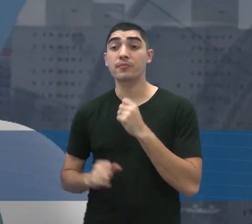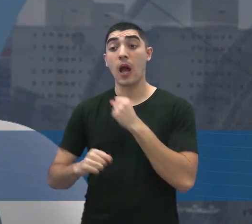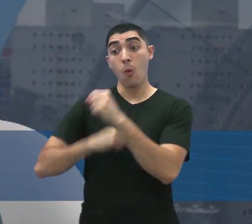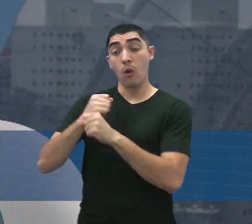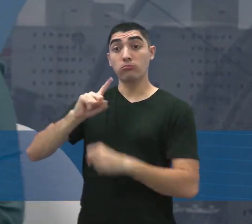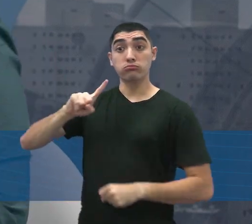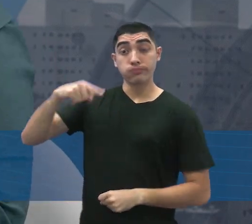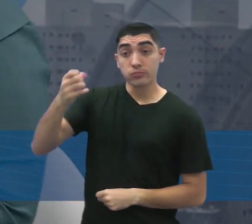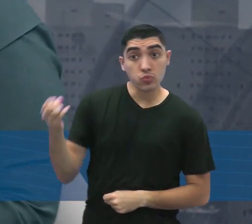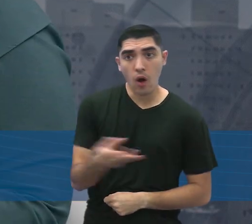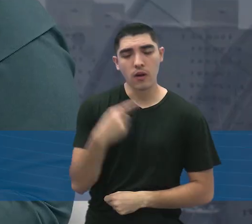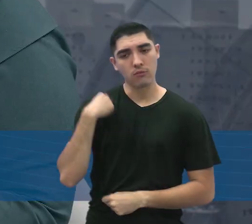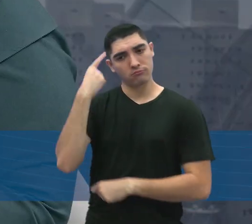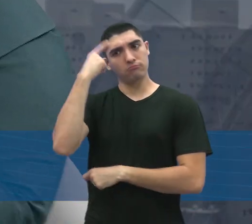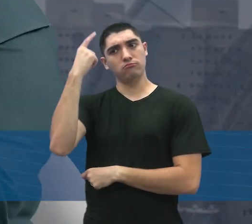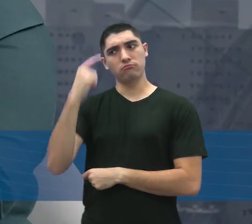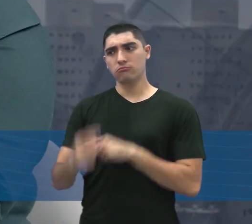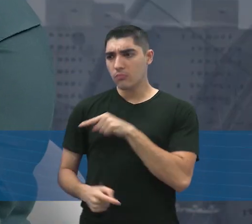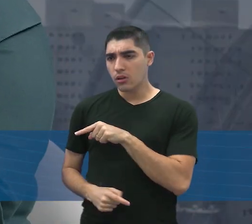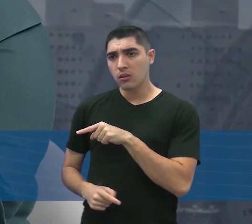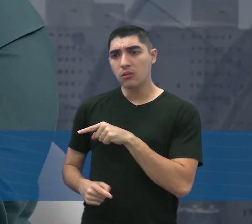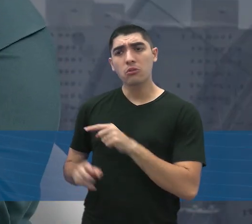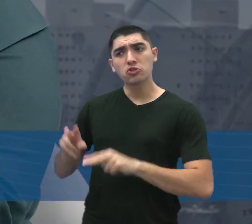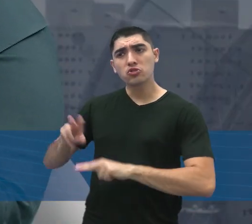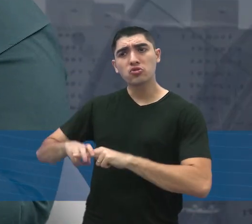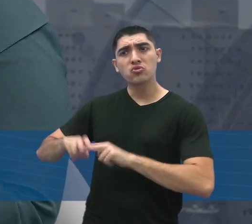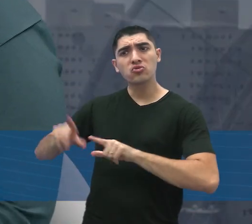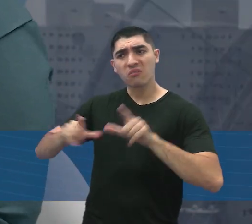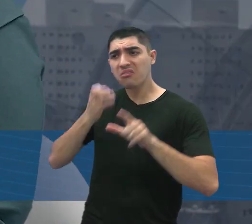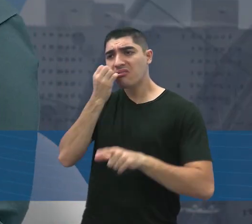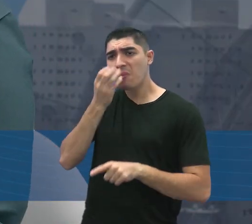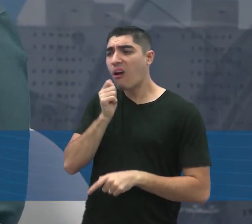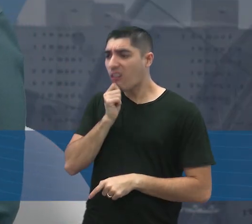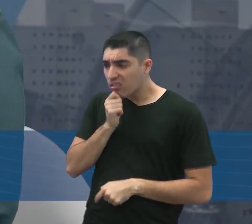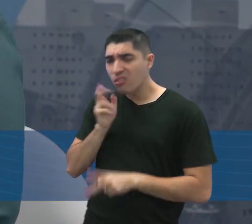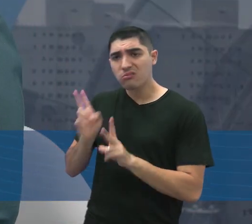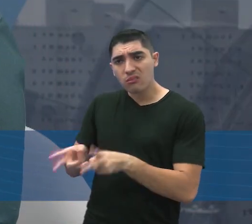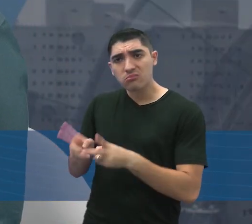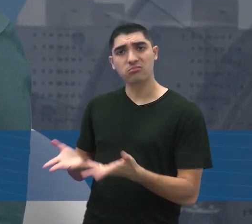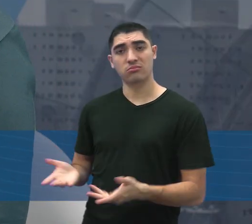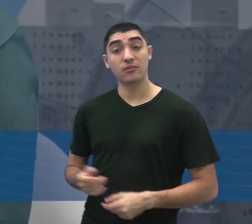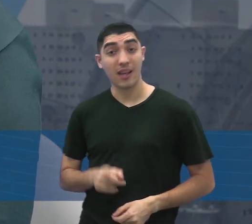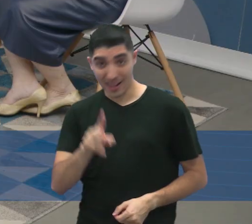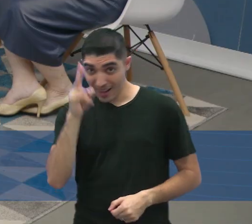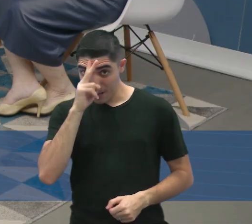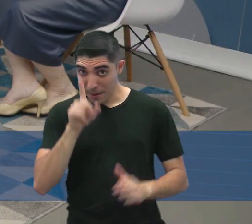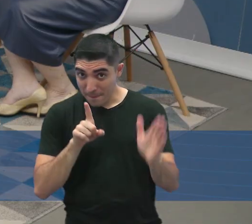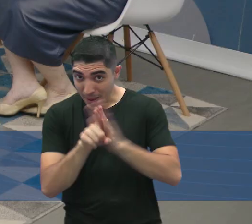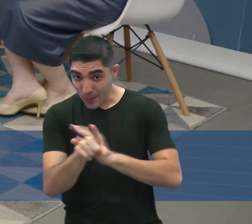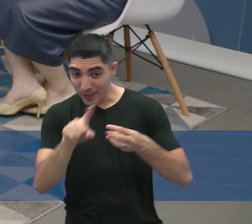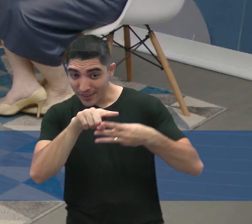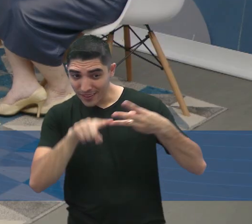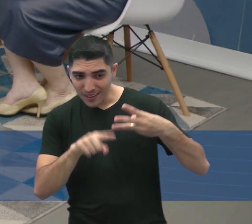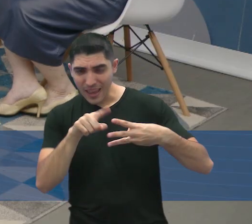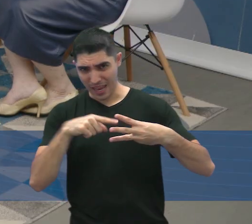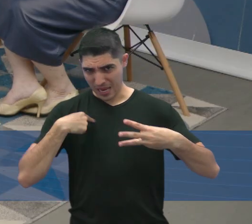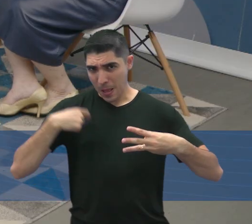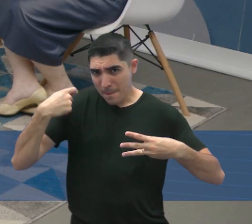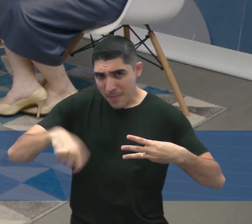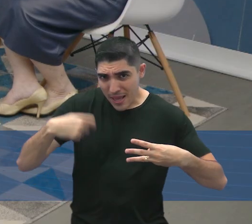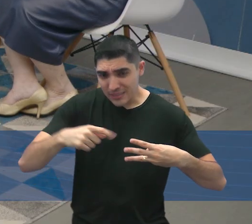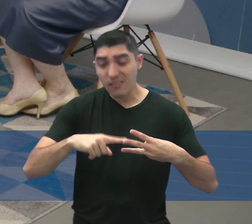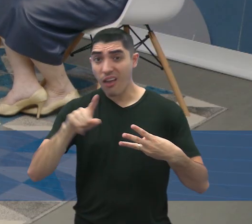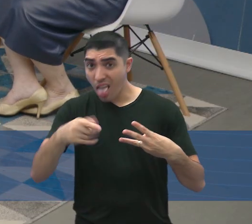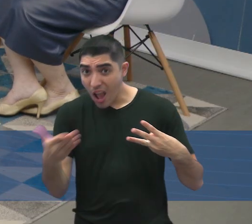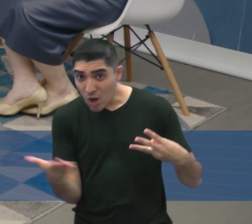Virou o ano, eu cheguei à conclusão que ainda tá bom, Rafa. Então essa avaliação crítica ajuda muito. Quer dizer, aquela perguntinha, né? Eu preciso